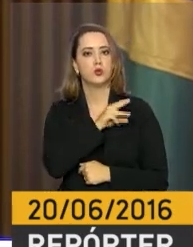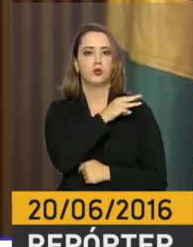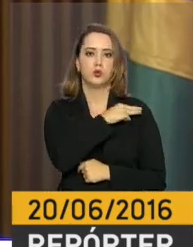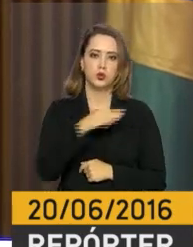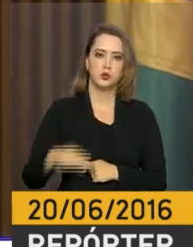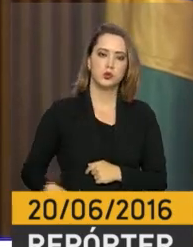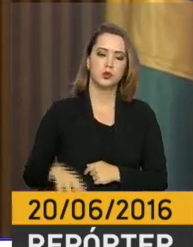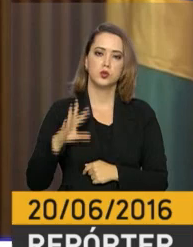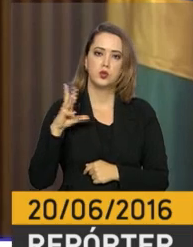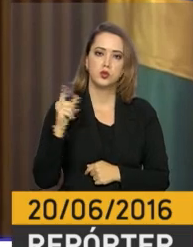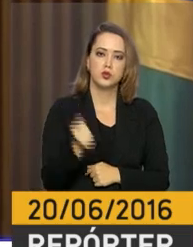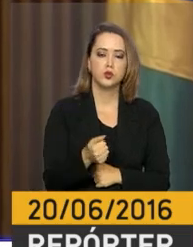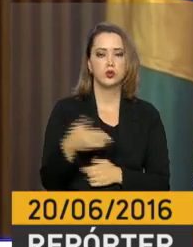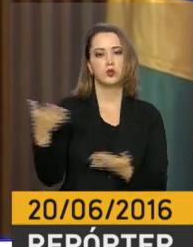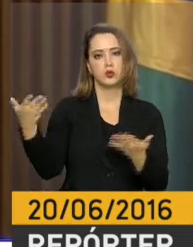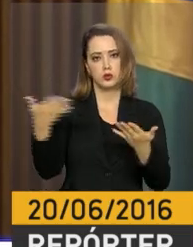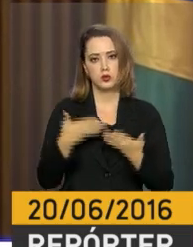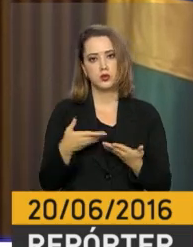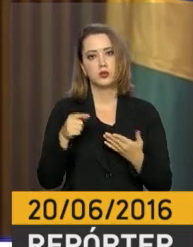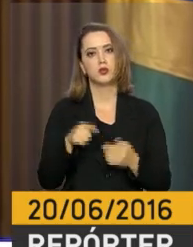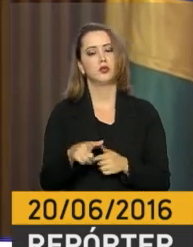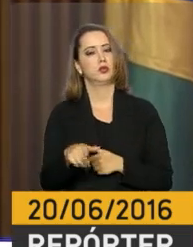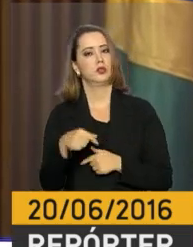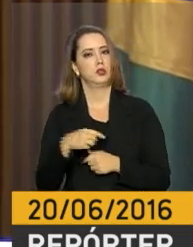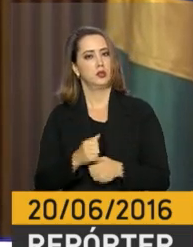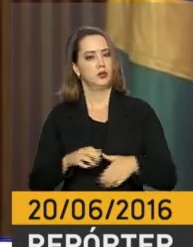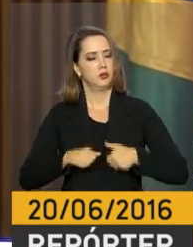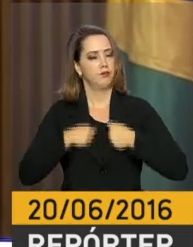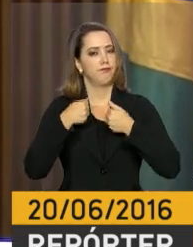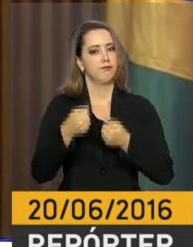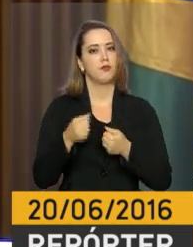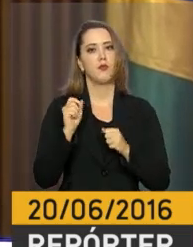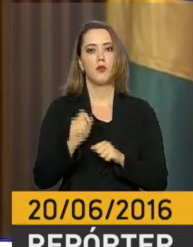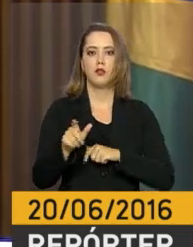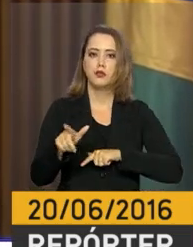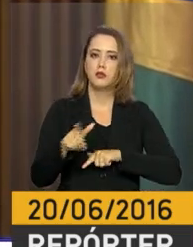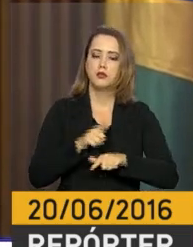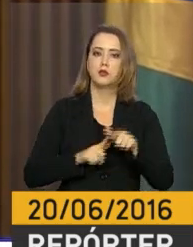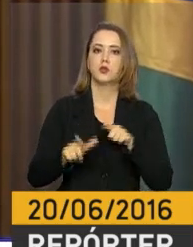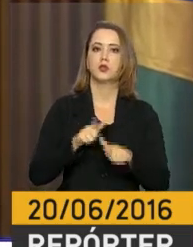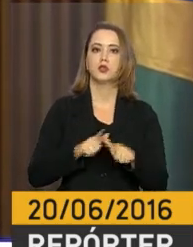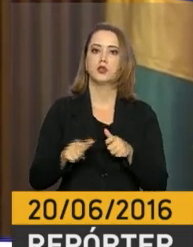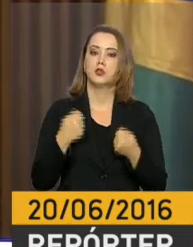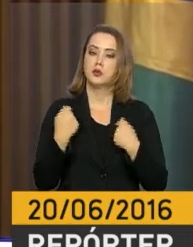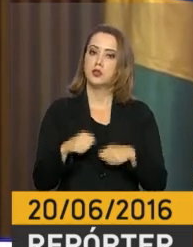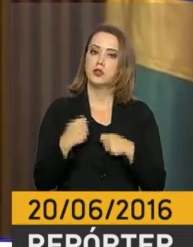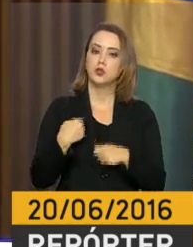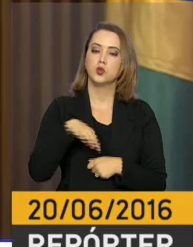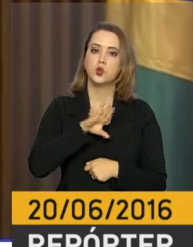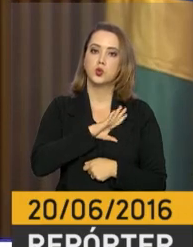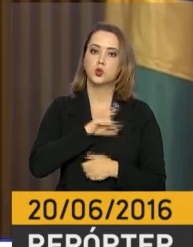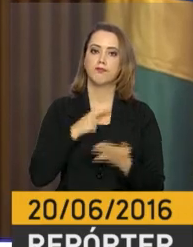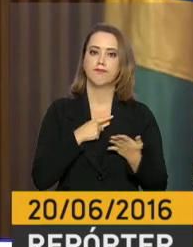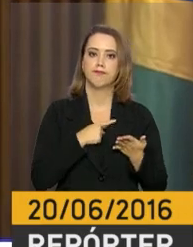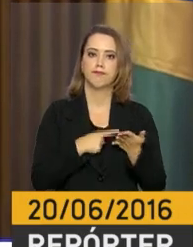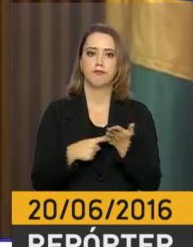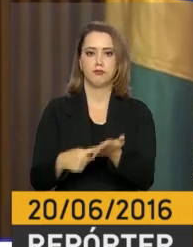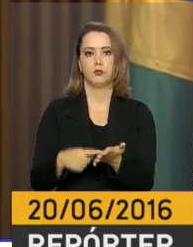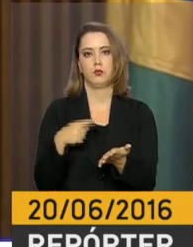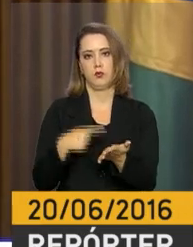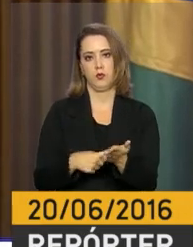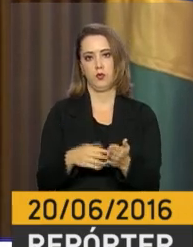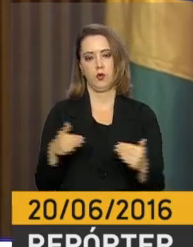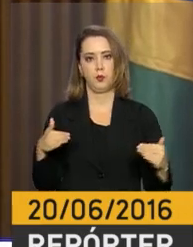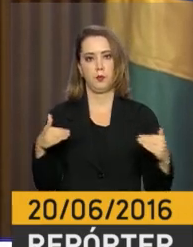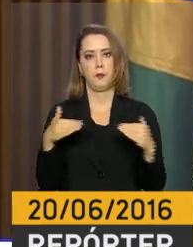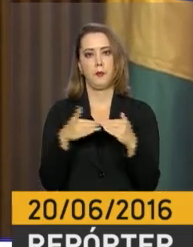aqueles governadores que se empenharam nas tratativas que hoje se consolidam neste acordo